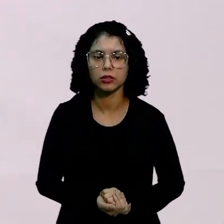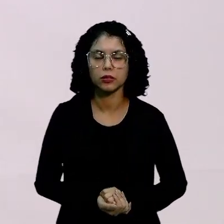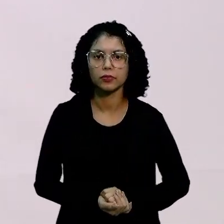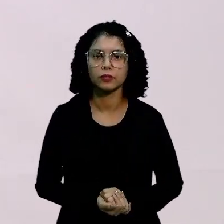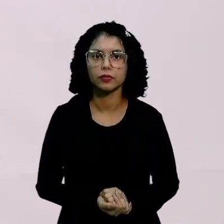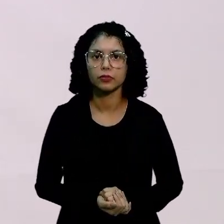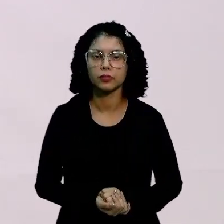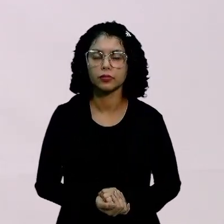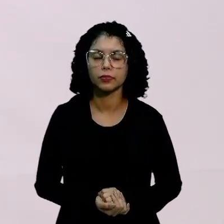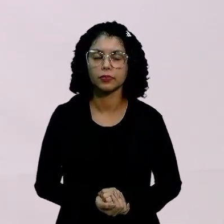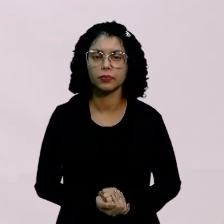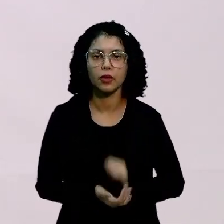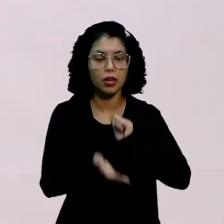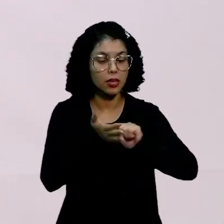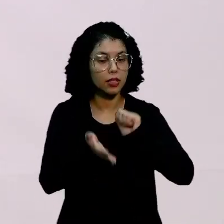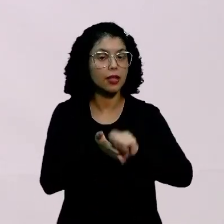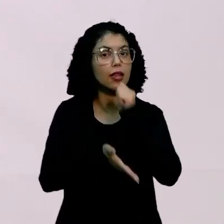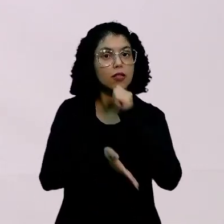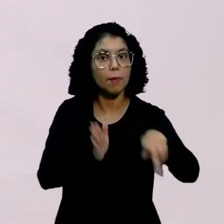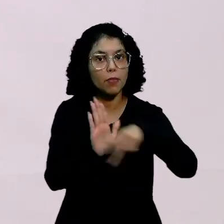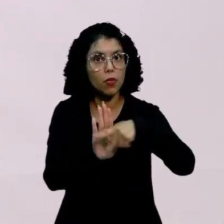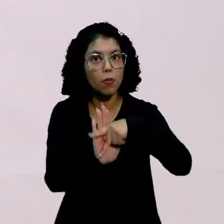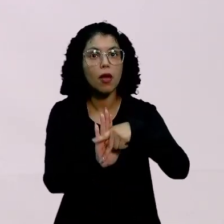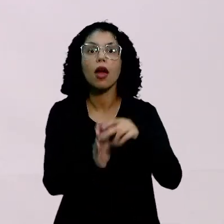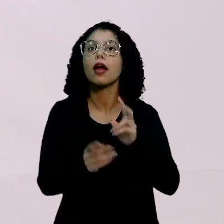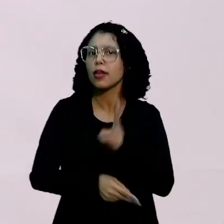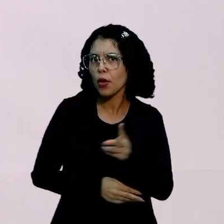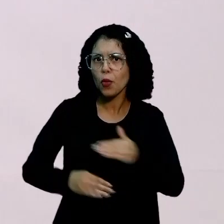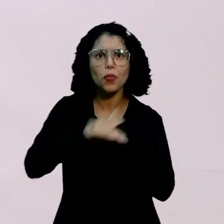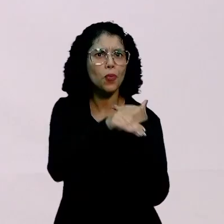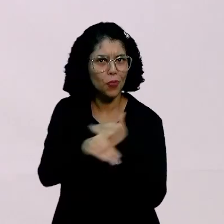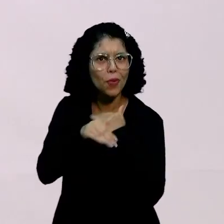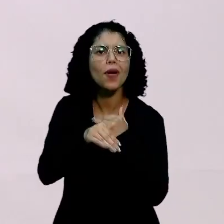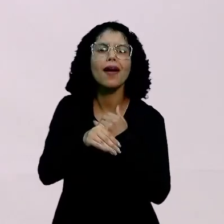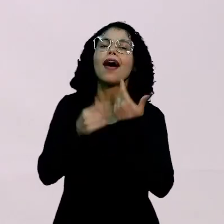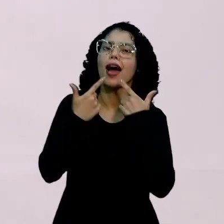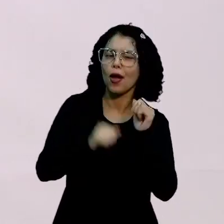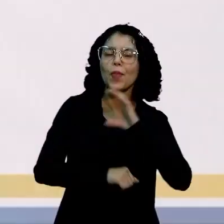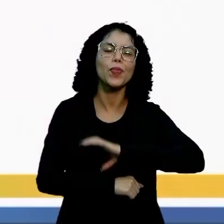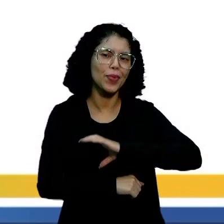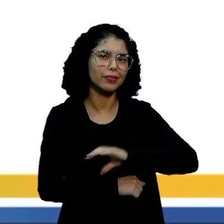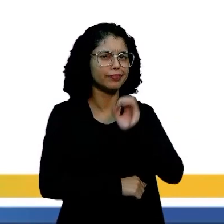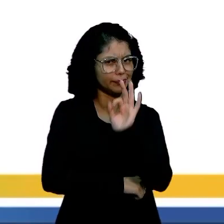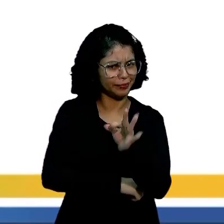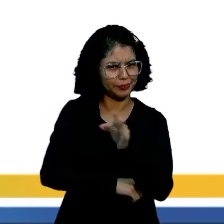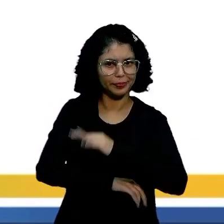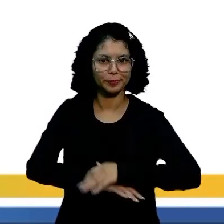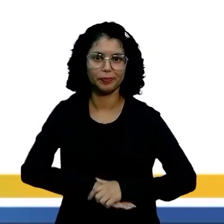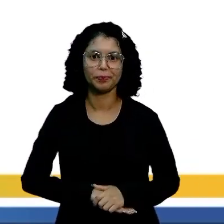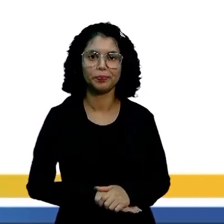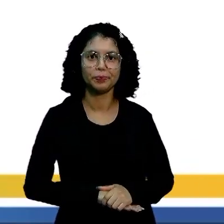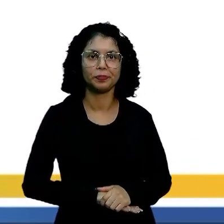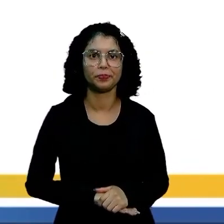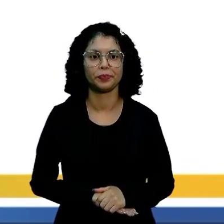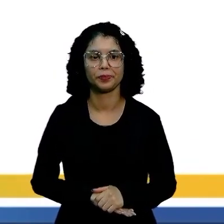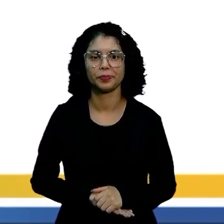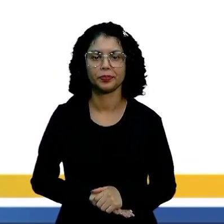sendo elas escritas exatamente da mesma forma que a língua portuguesa, certo?